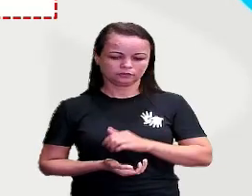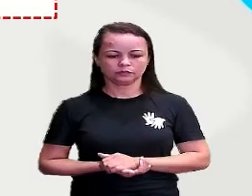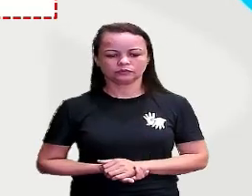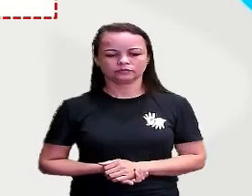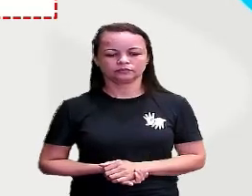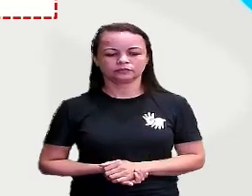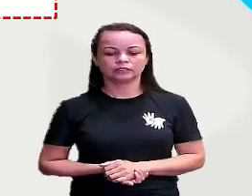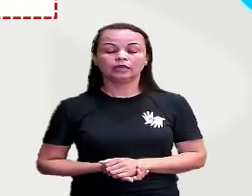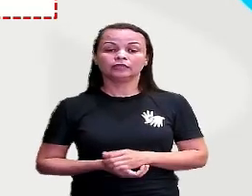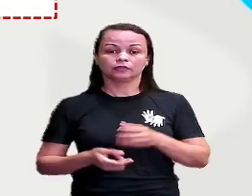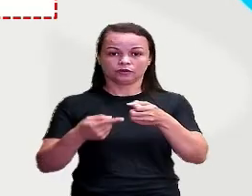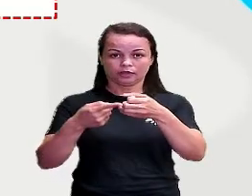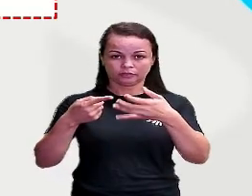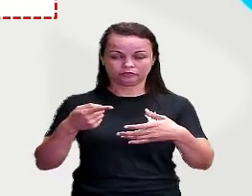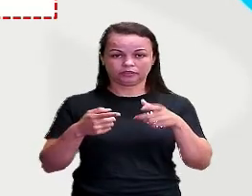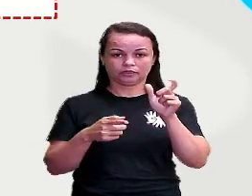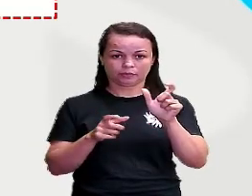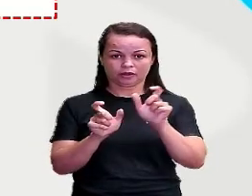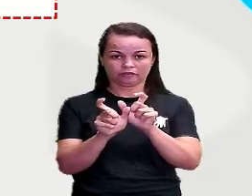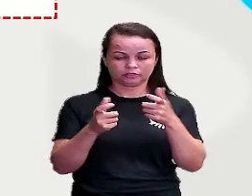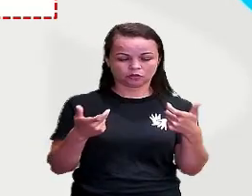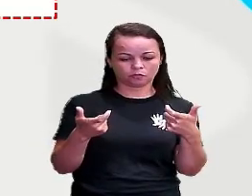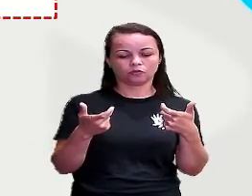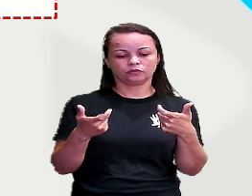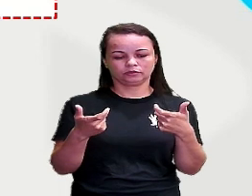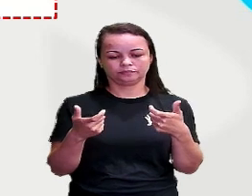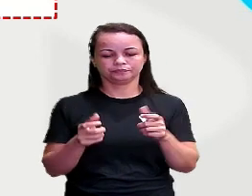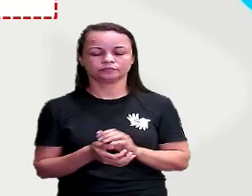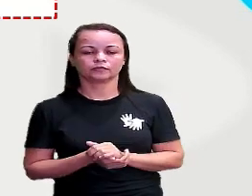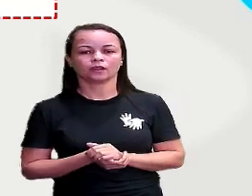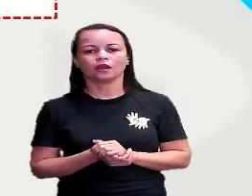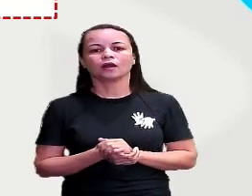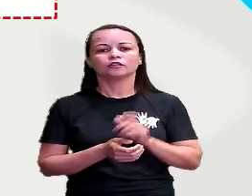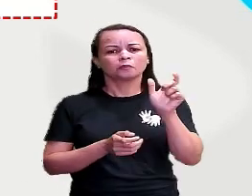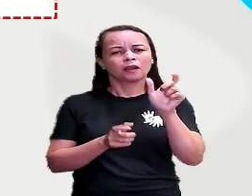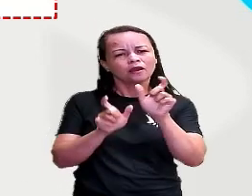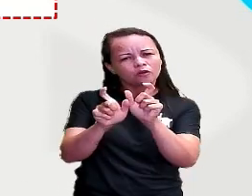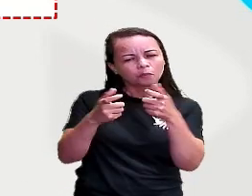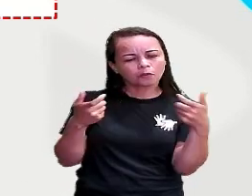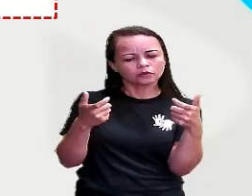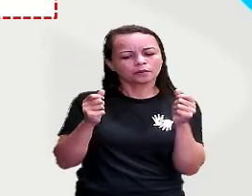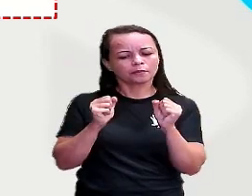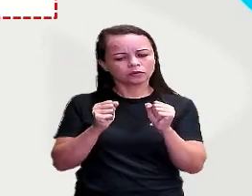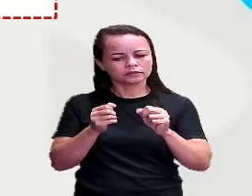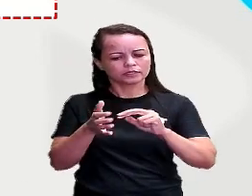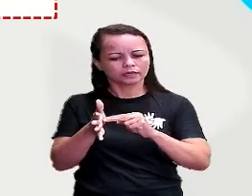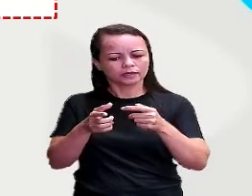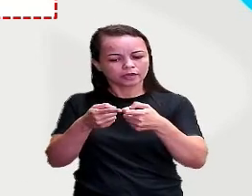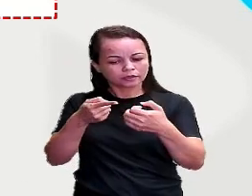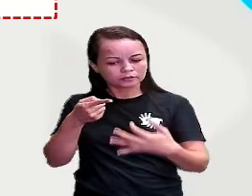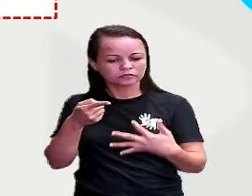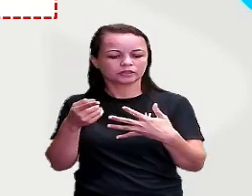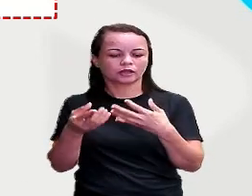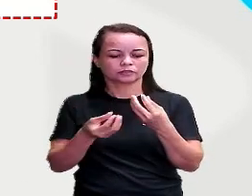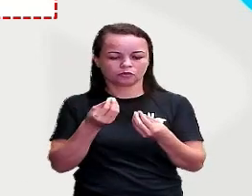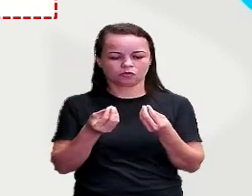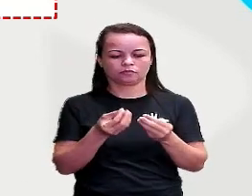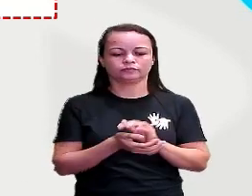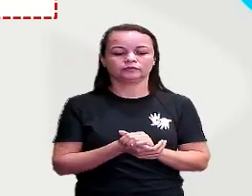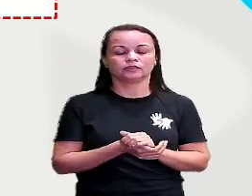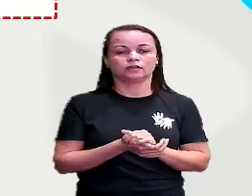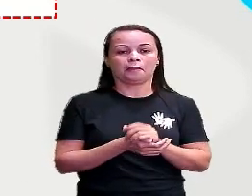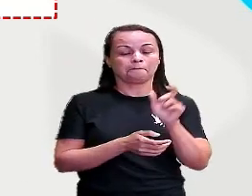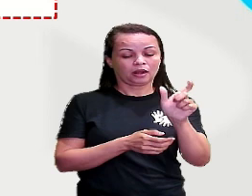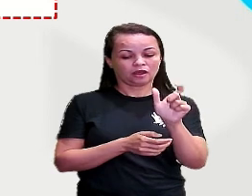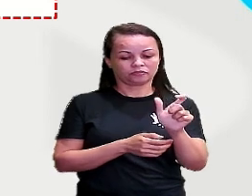Então, vamos classificar aí as palavras homônimas, tá bom? As palavras homônimas podem ser classificadas como palavras